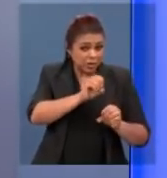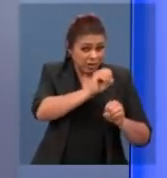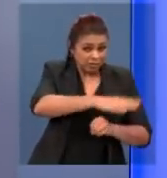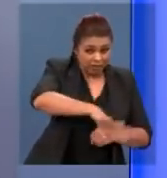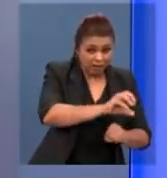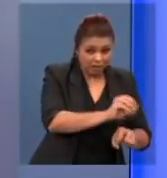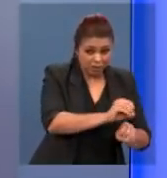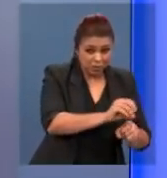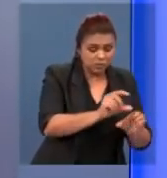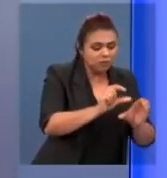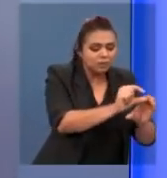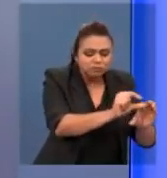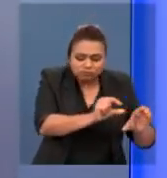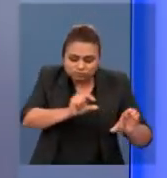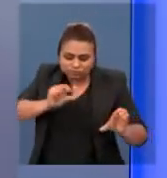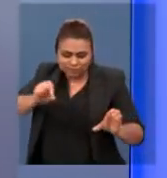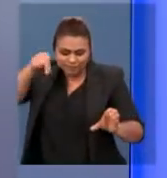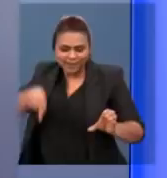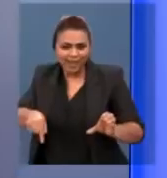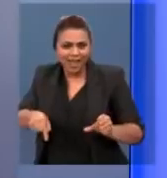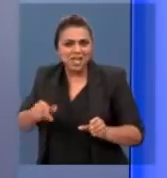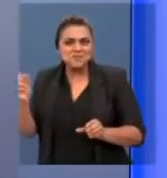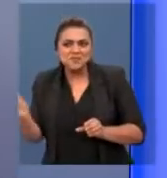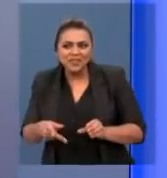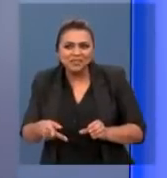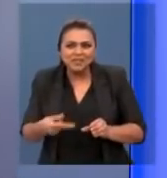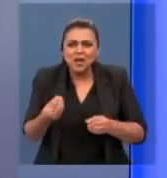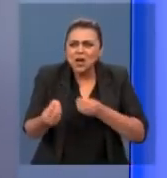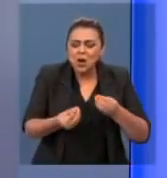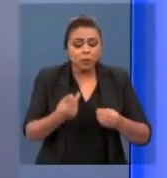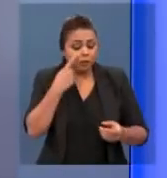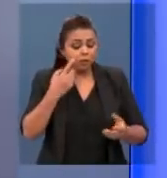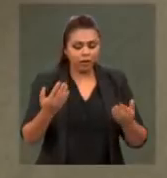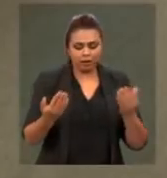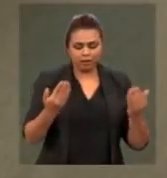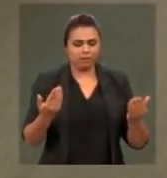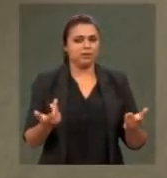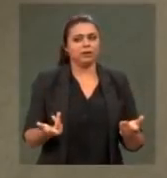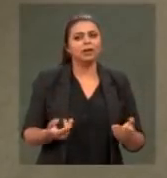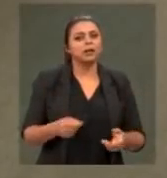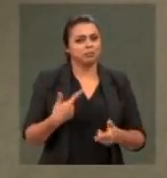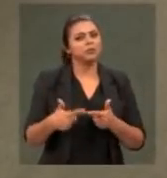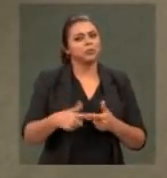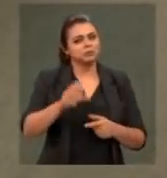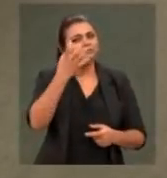diz que tem 330 de superávit é só fazer a conta você vê o tamanho do dest